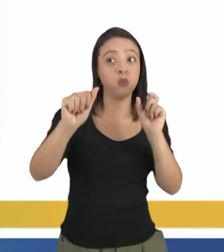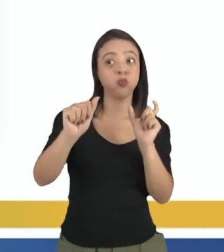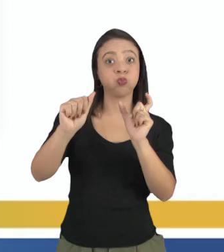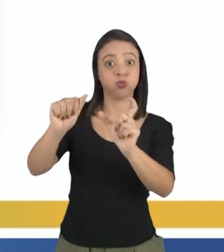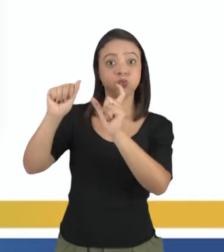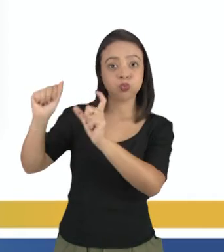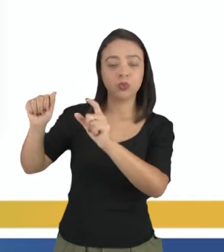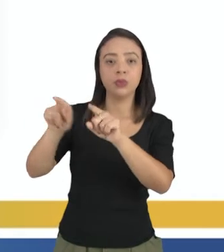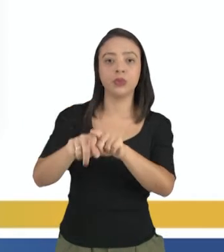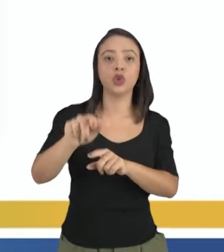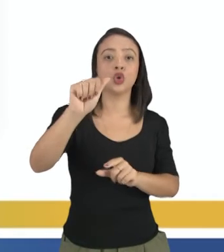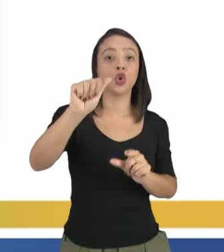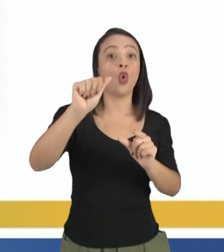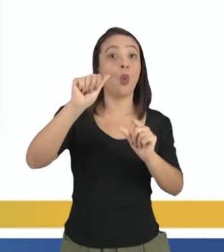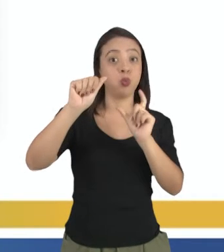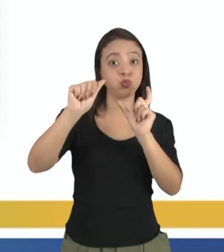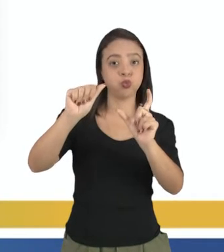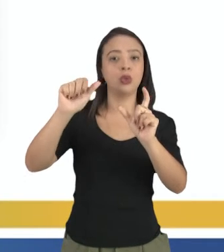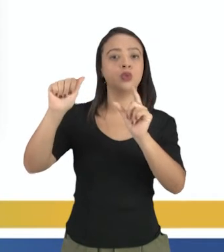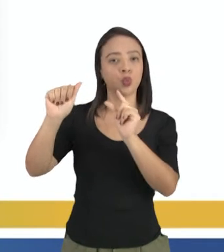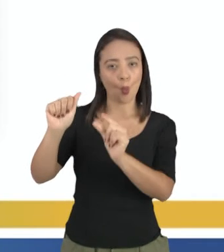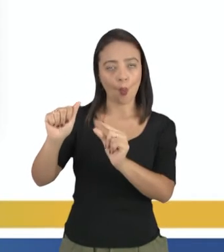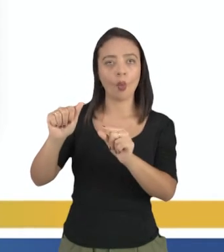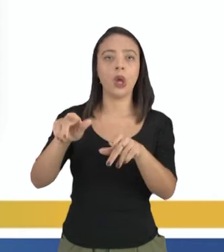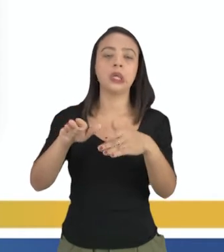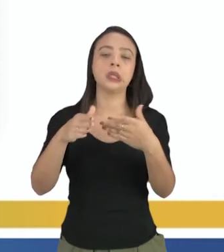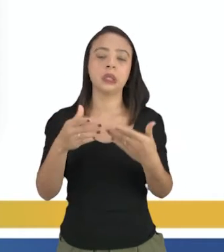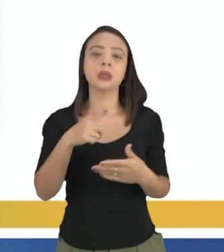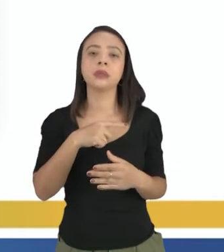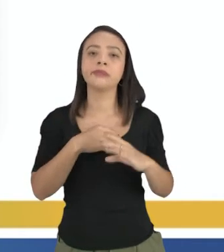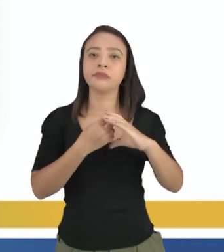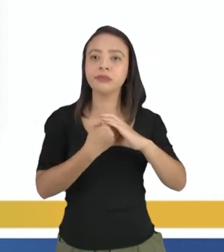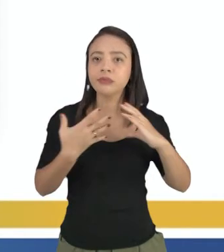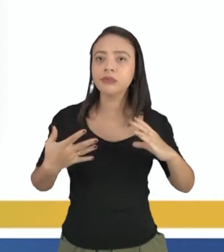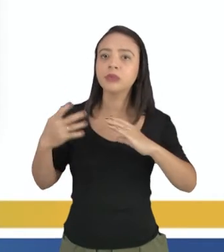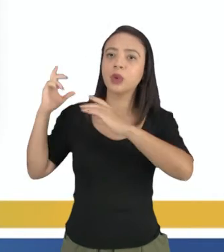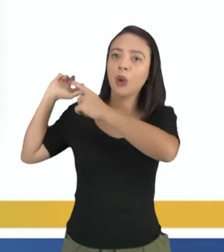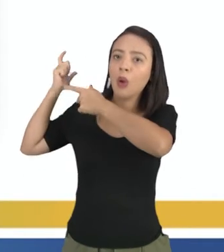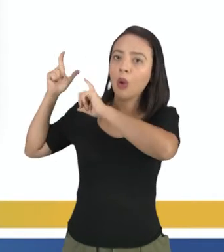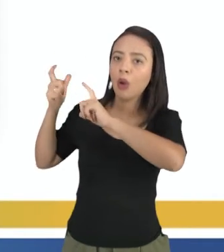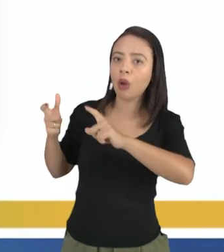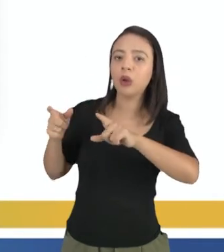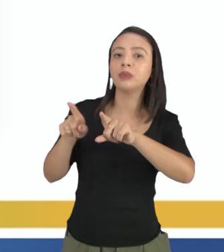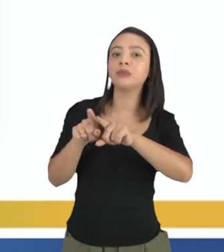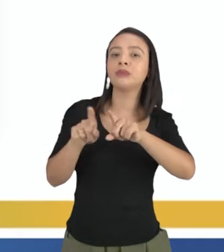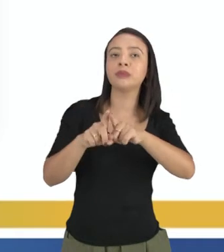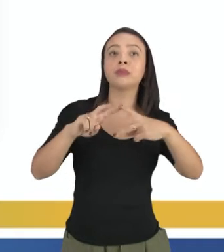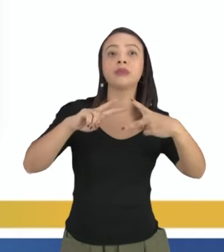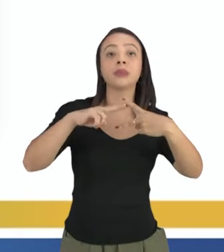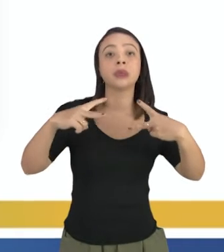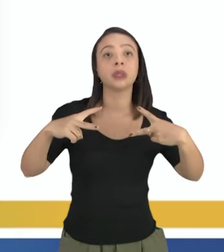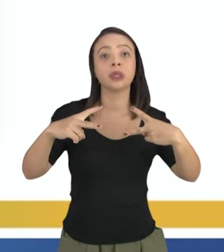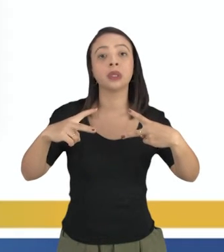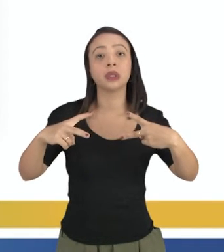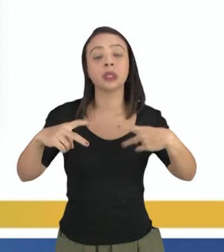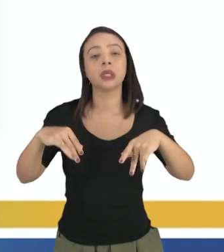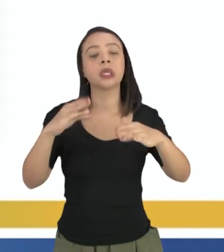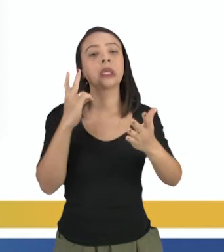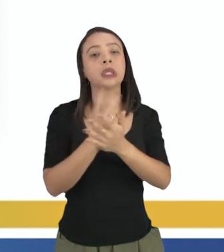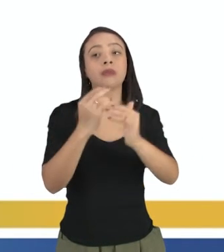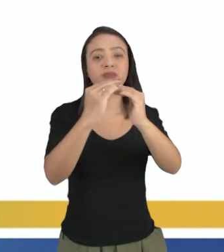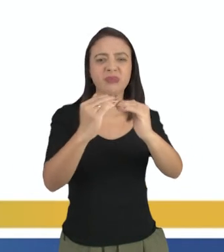os genes recessivos, eles têm a característica de herança genética, eles são genes que são